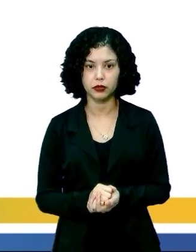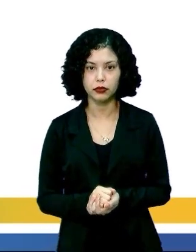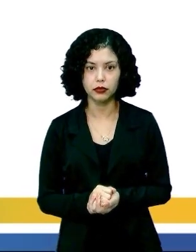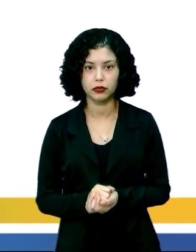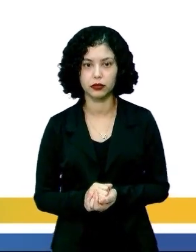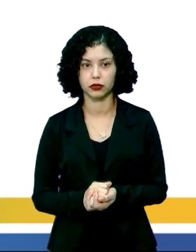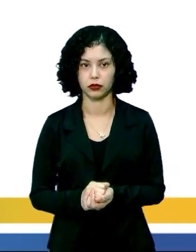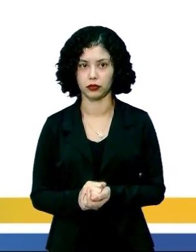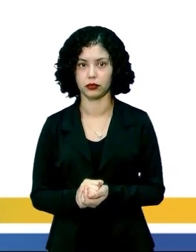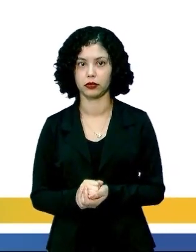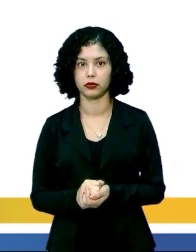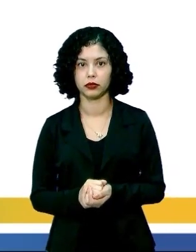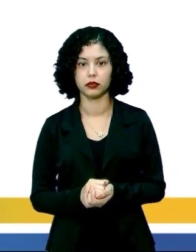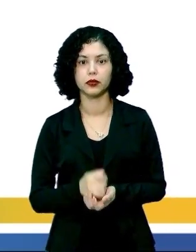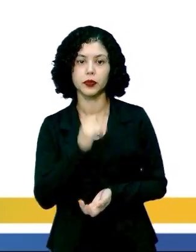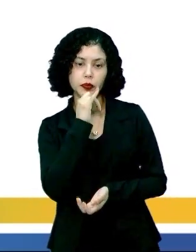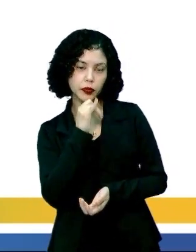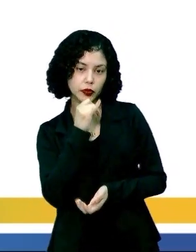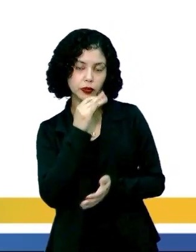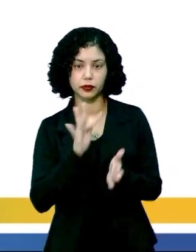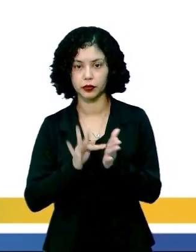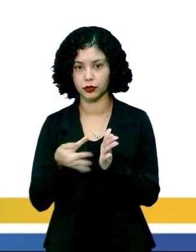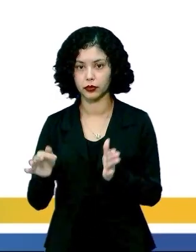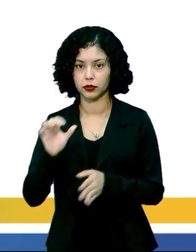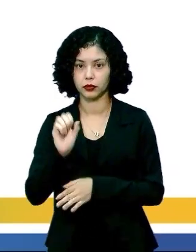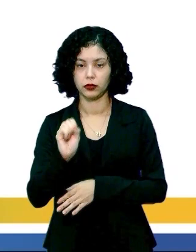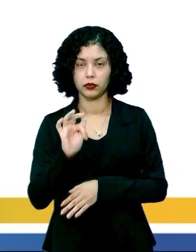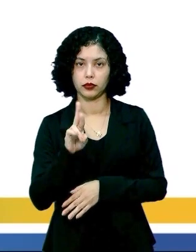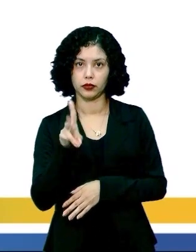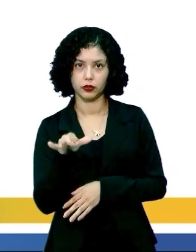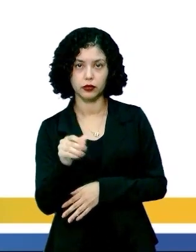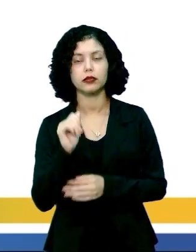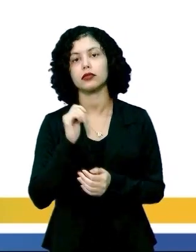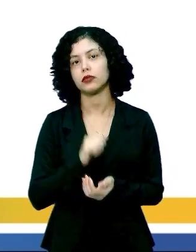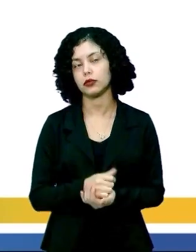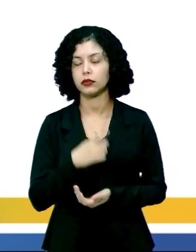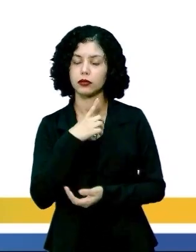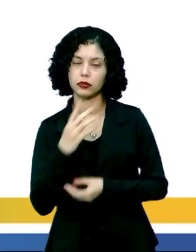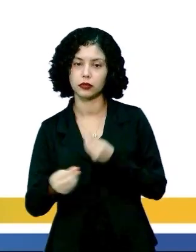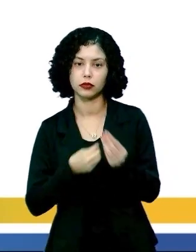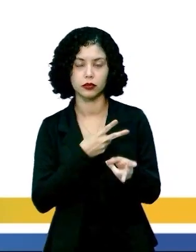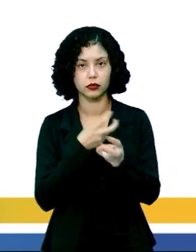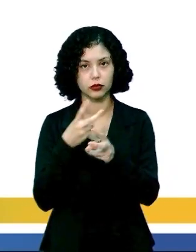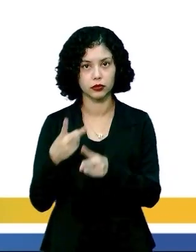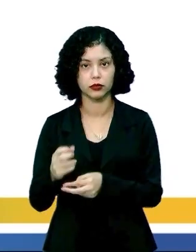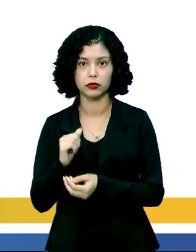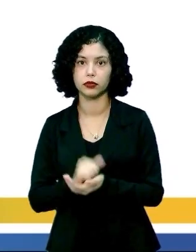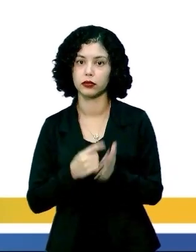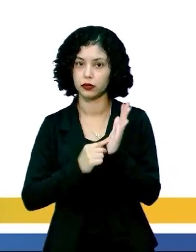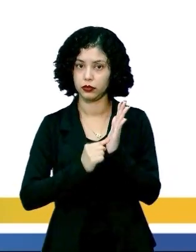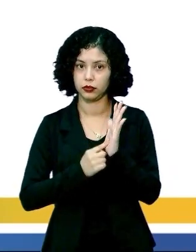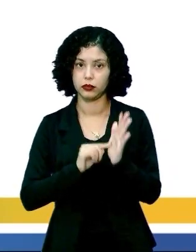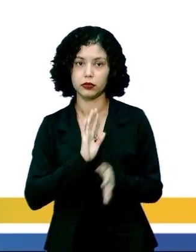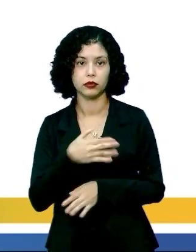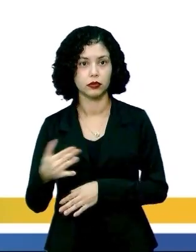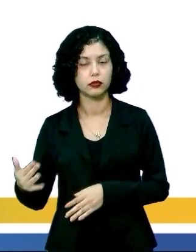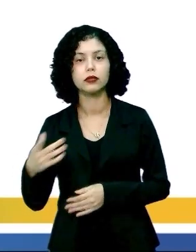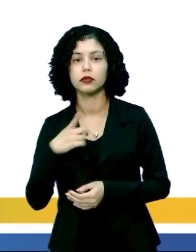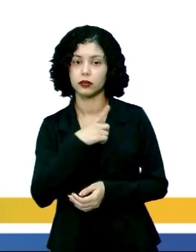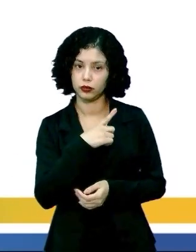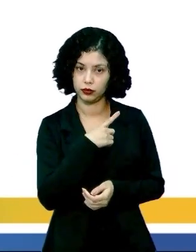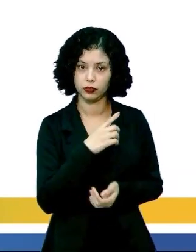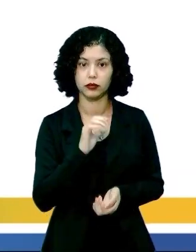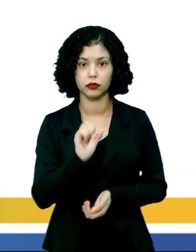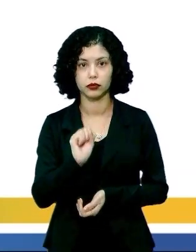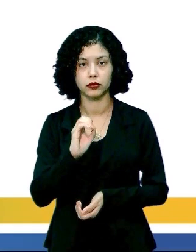O diagrama com um exemplo de função sobrejetora. Então dá para vocês observarem nesses pontos quando ela é